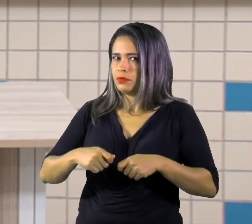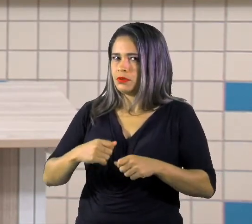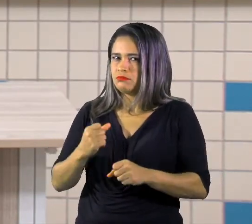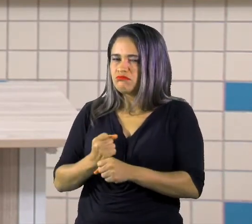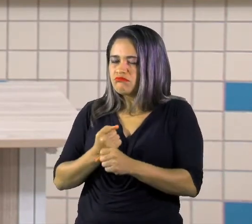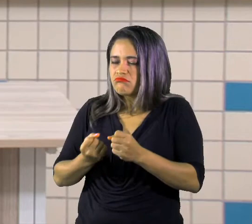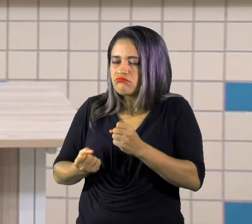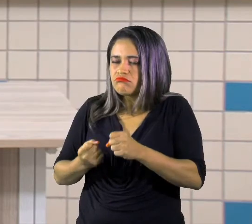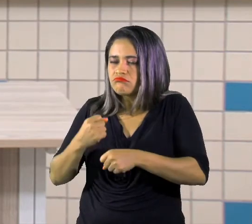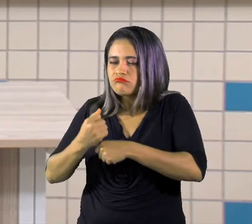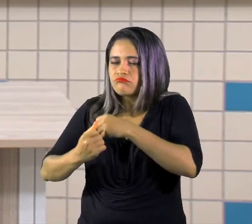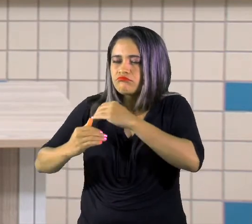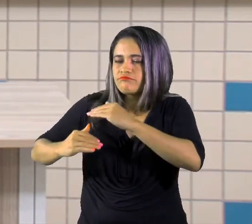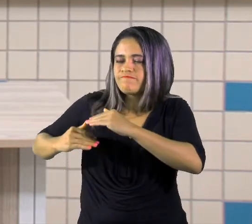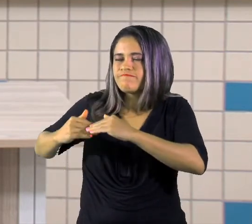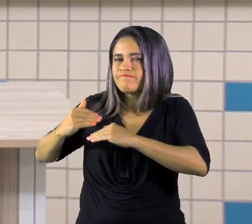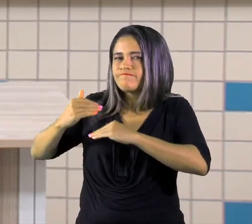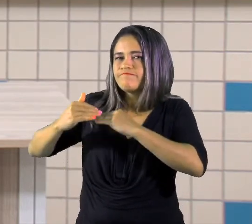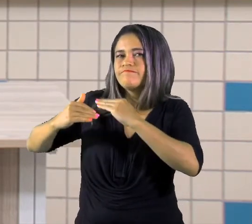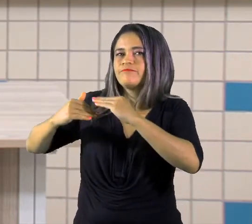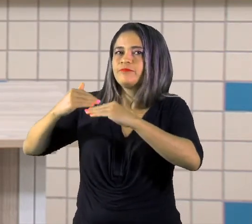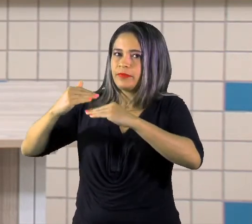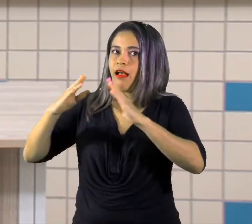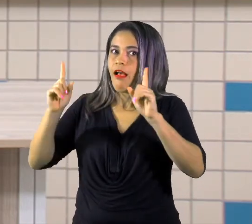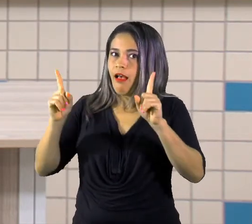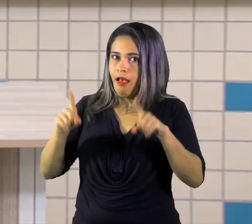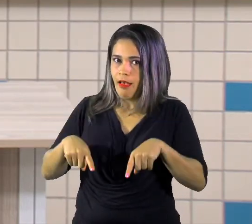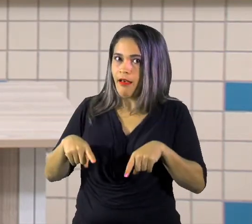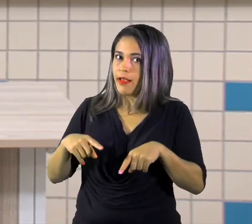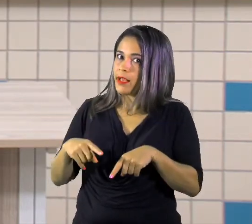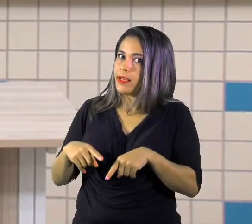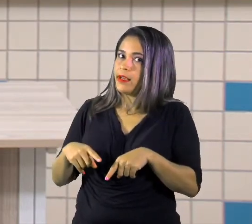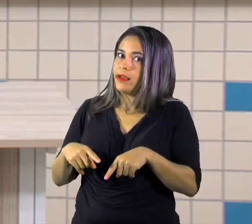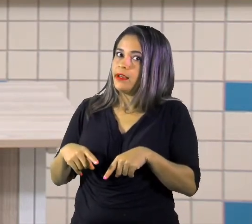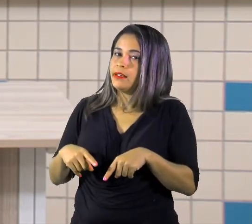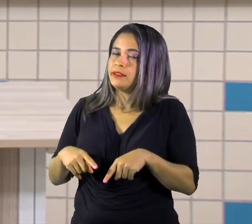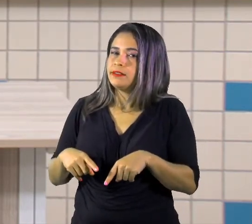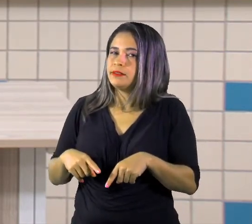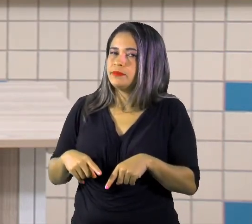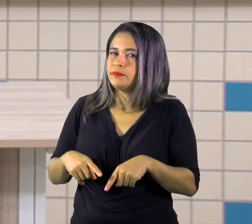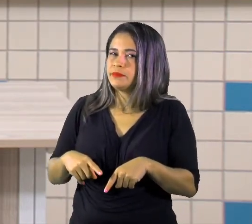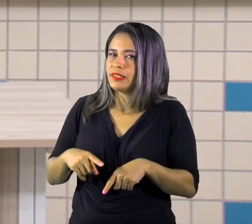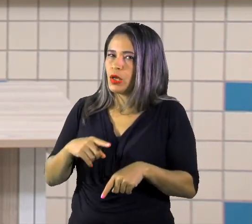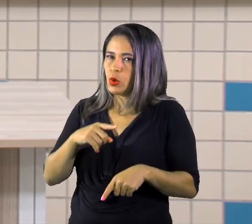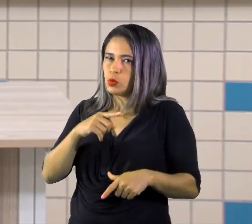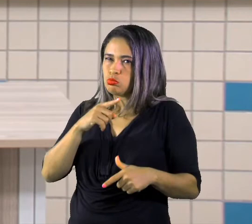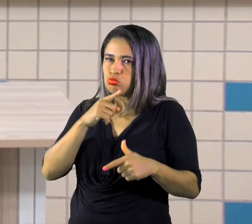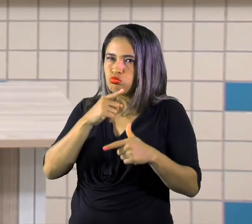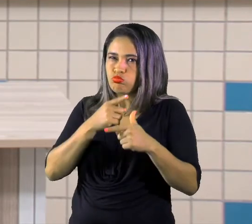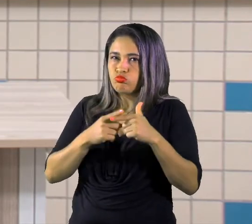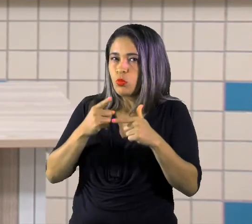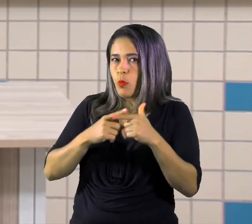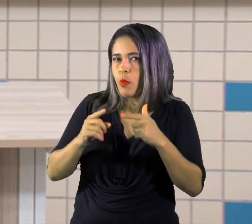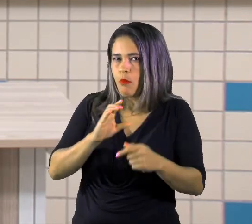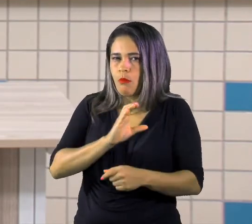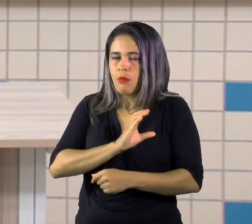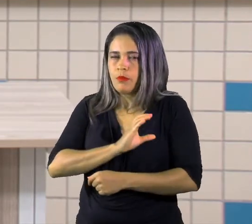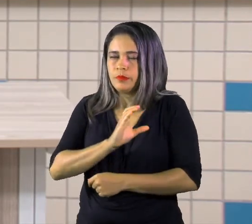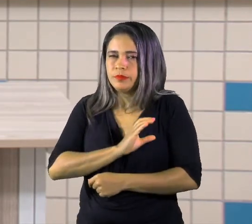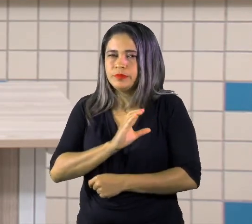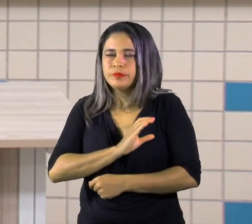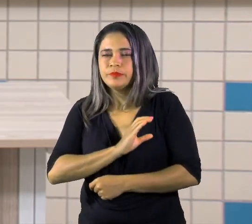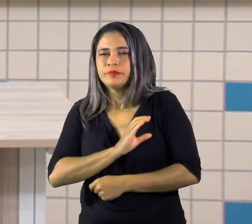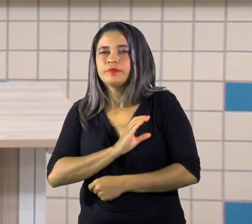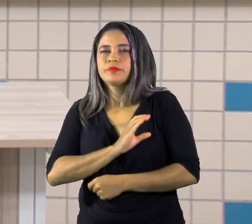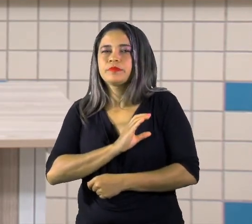e é uma economia desenvolvida. Claro, um problema do Canadá